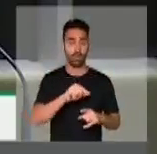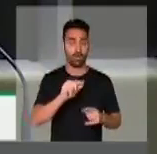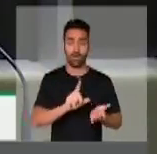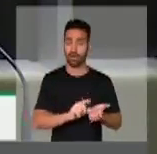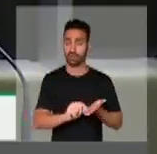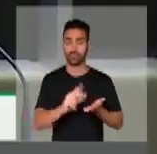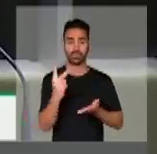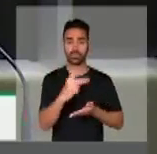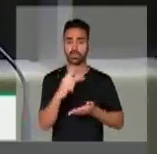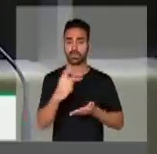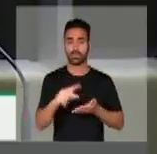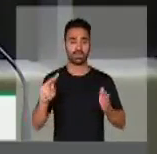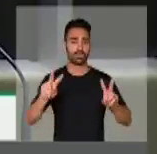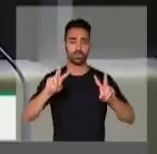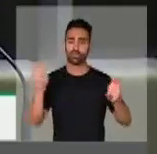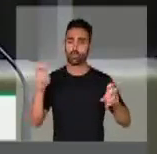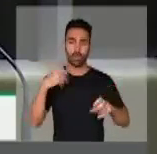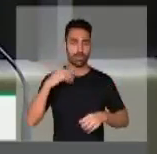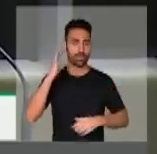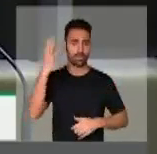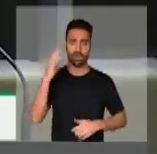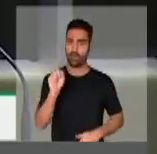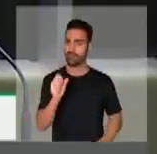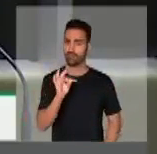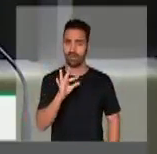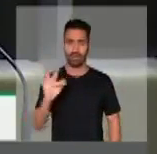a decisão do Supremo que me traz aqui,